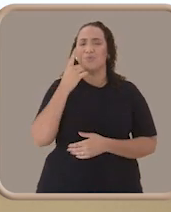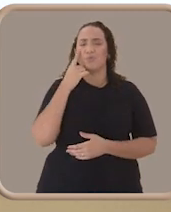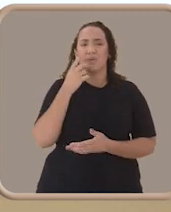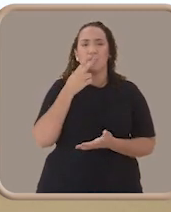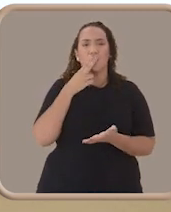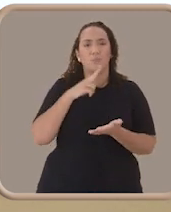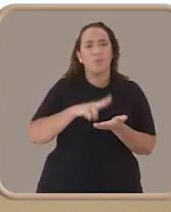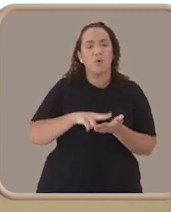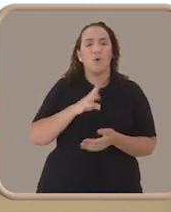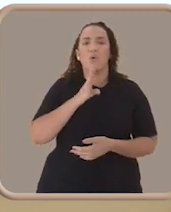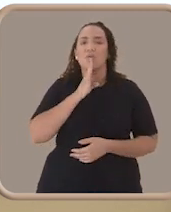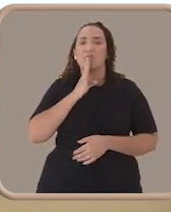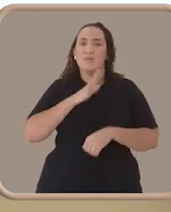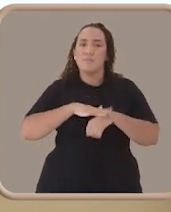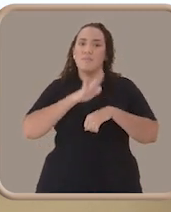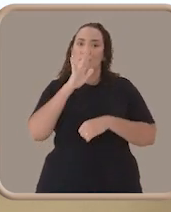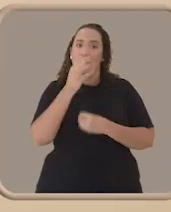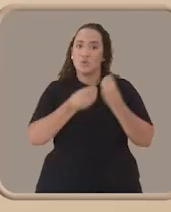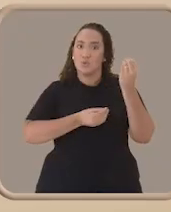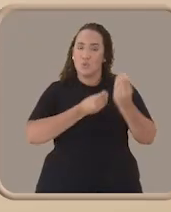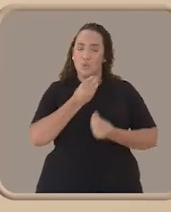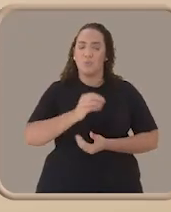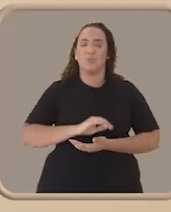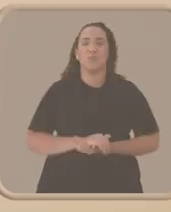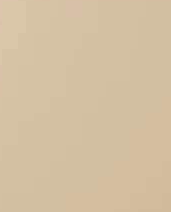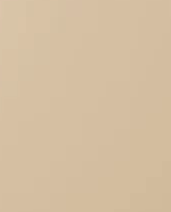para conhecer um pouco melhor da sua carinha?